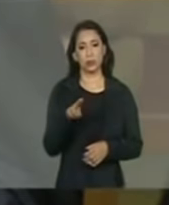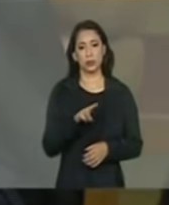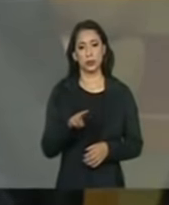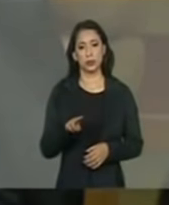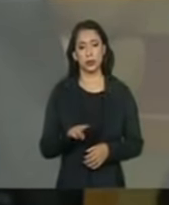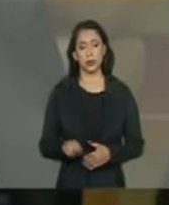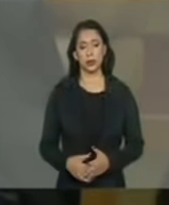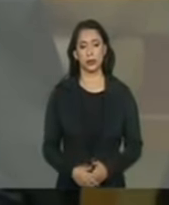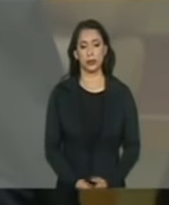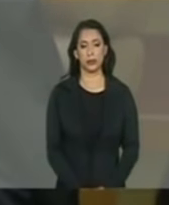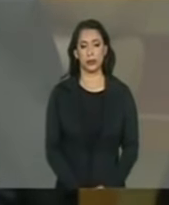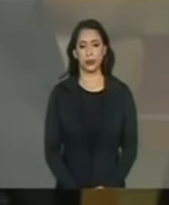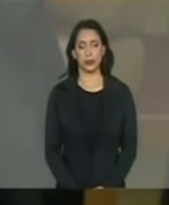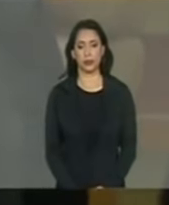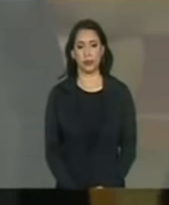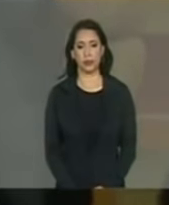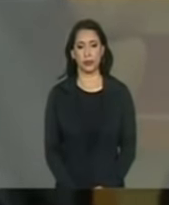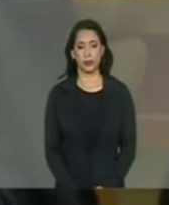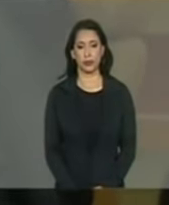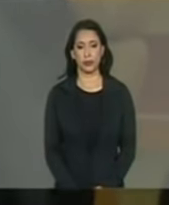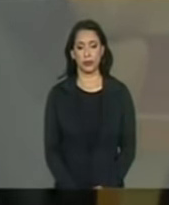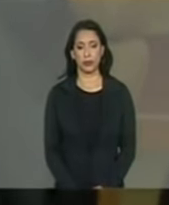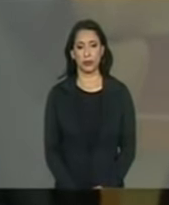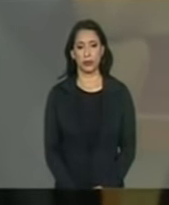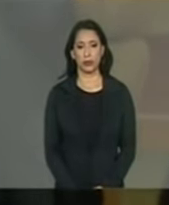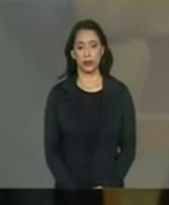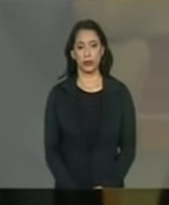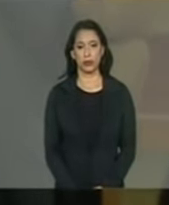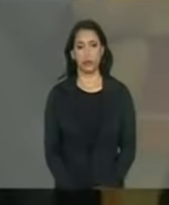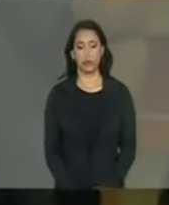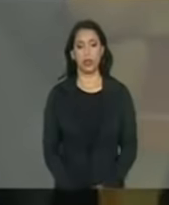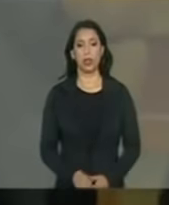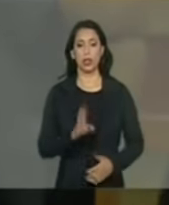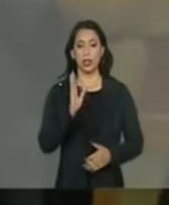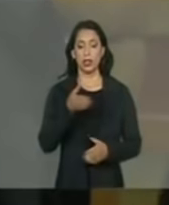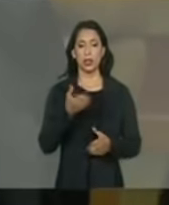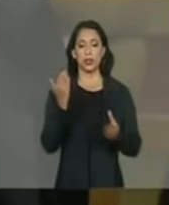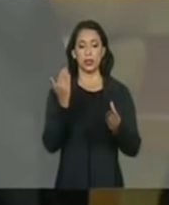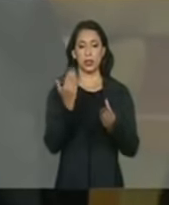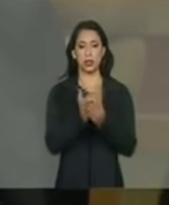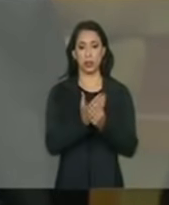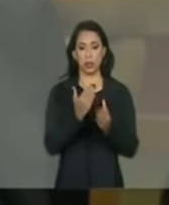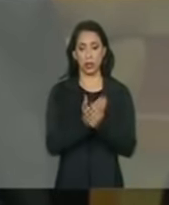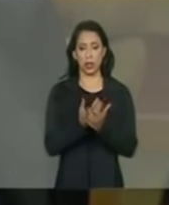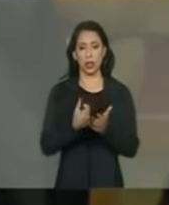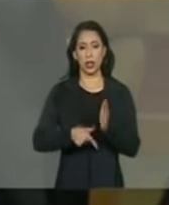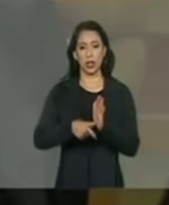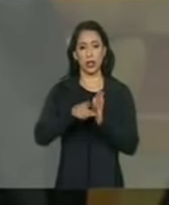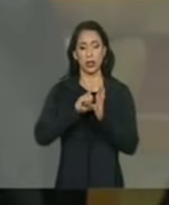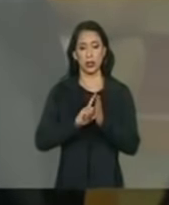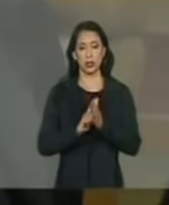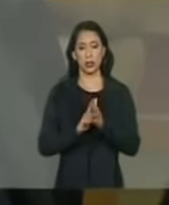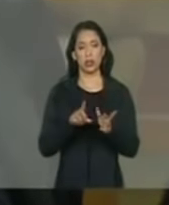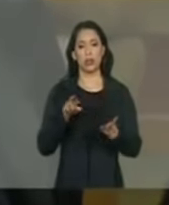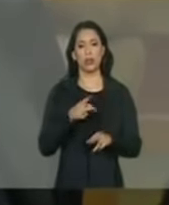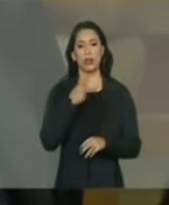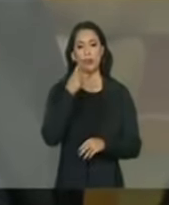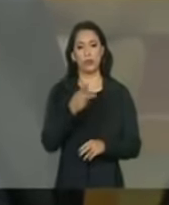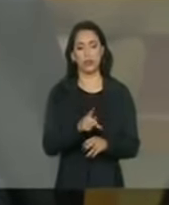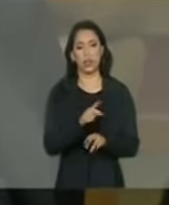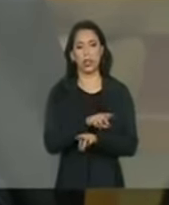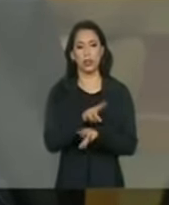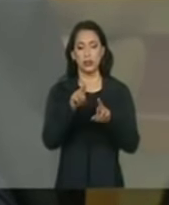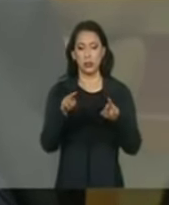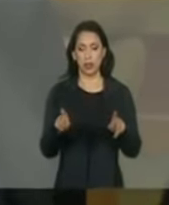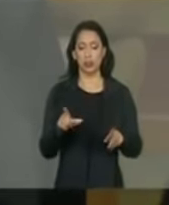julio fabbrini mirabete quanto aos precedentes eu mencionei aqui vários deles inclusive do supremo